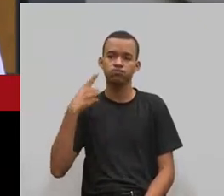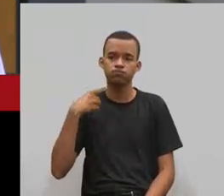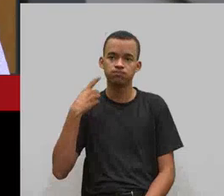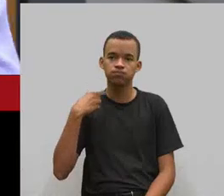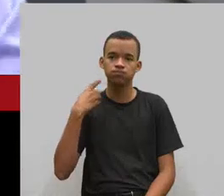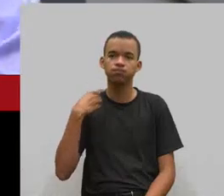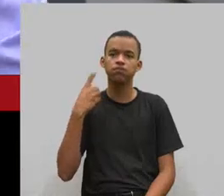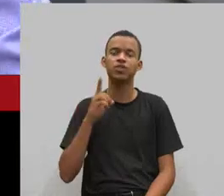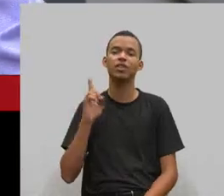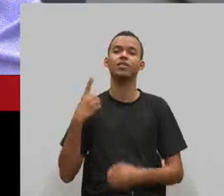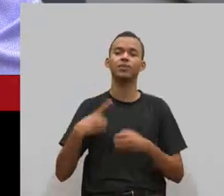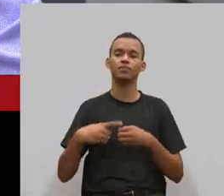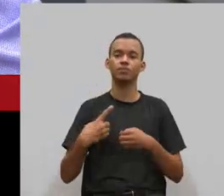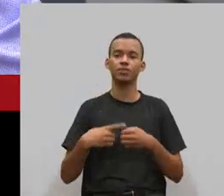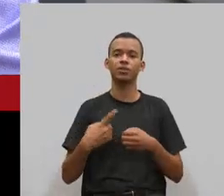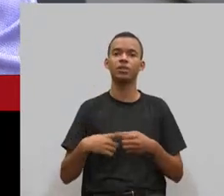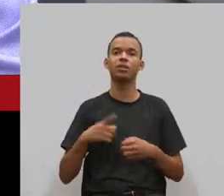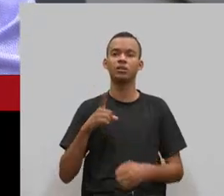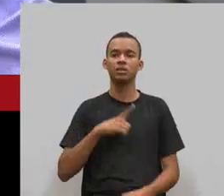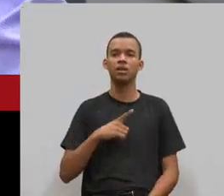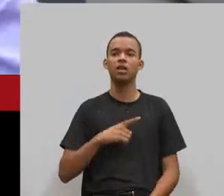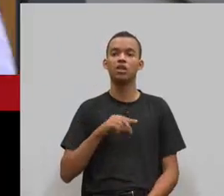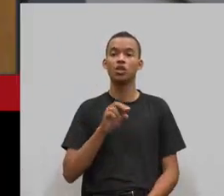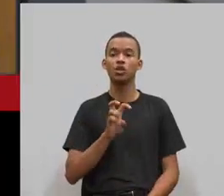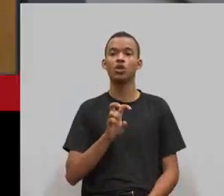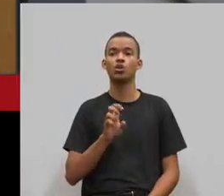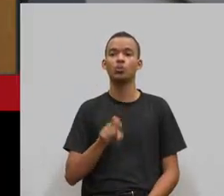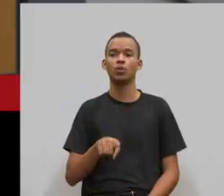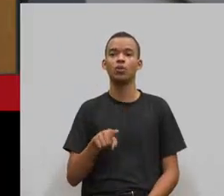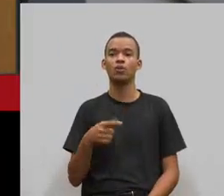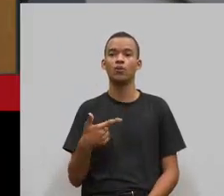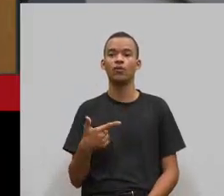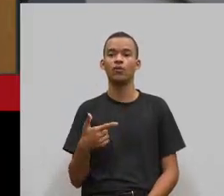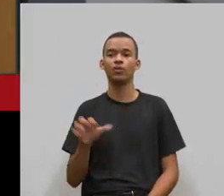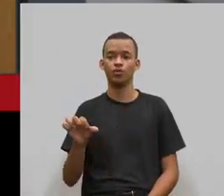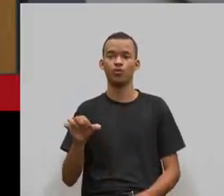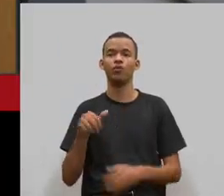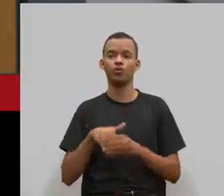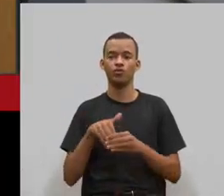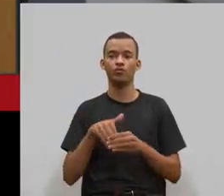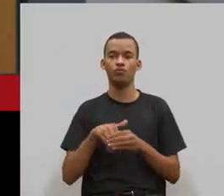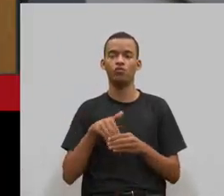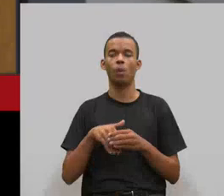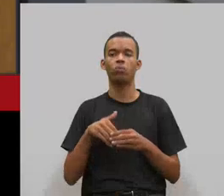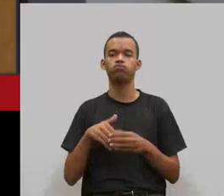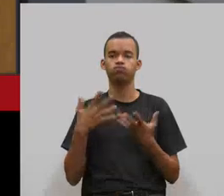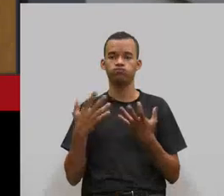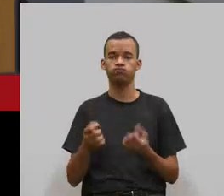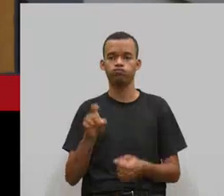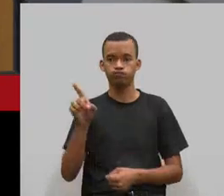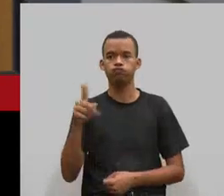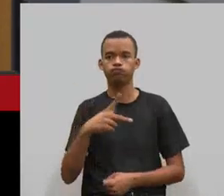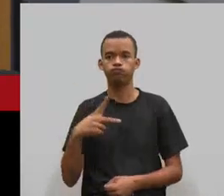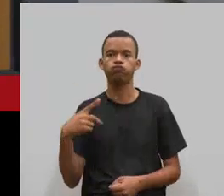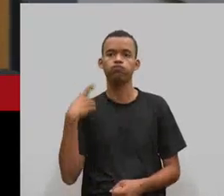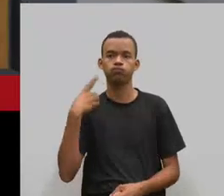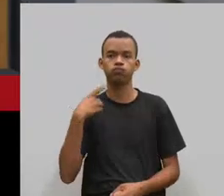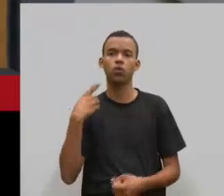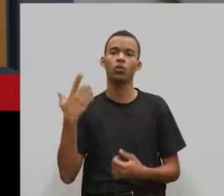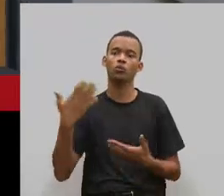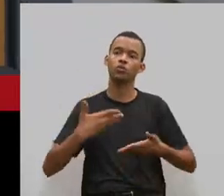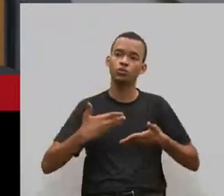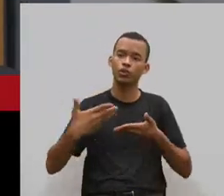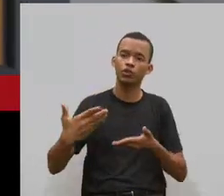cidade lá com 529 votos e ele fez esse convite pra gente poder participar hoje dessa